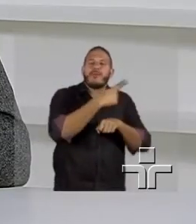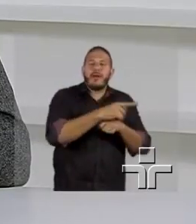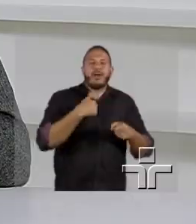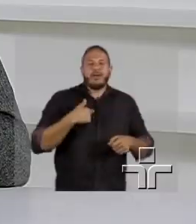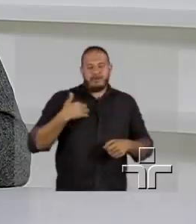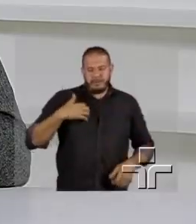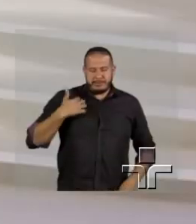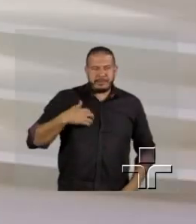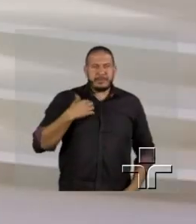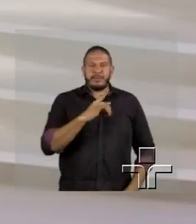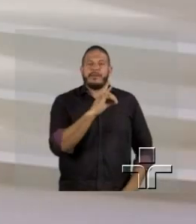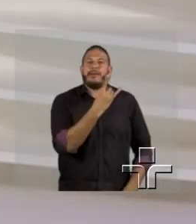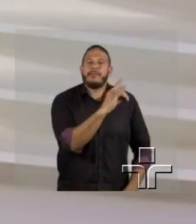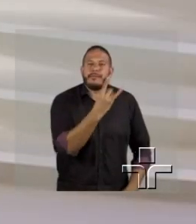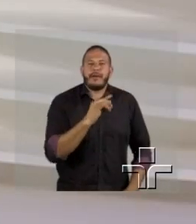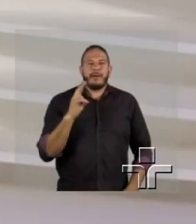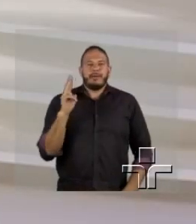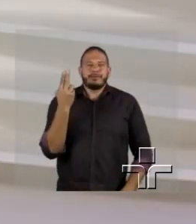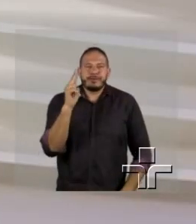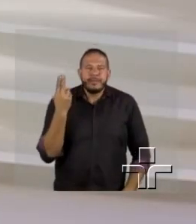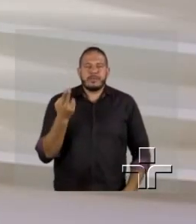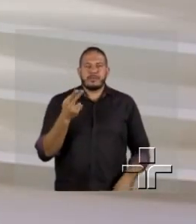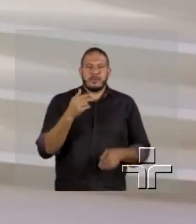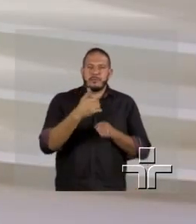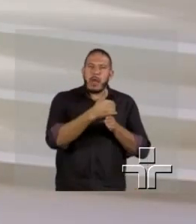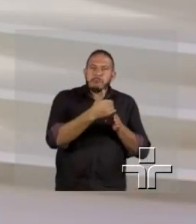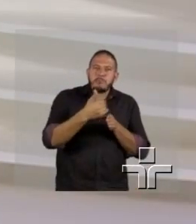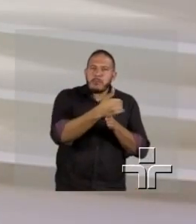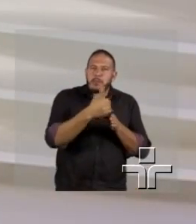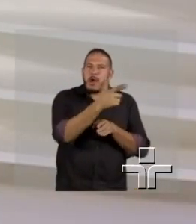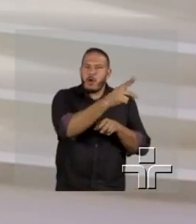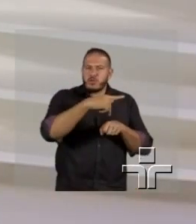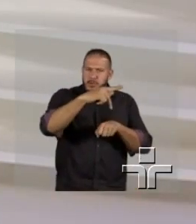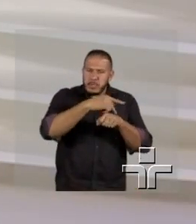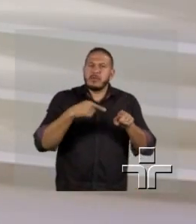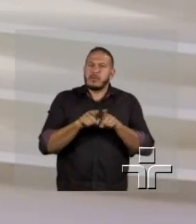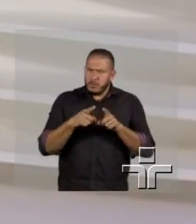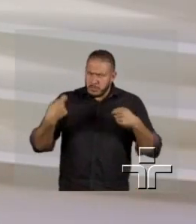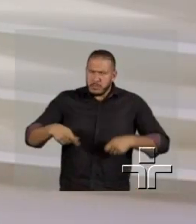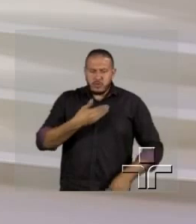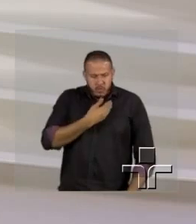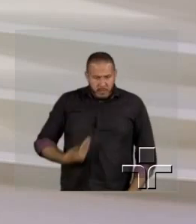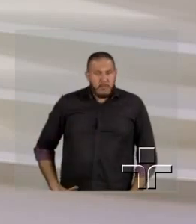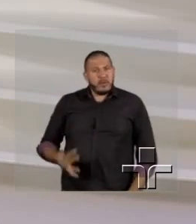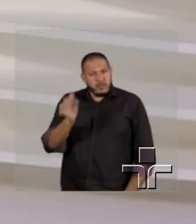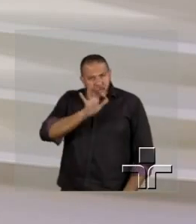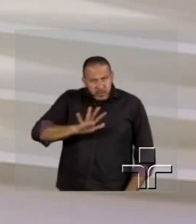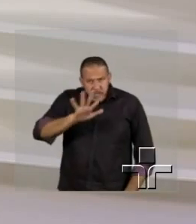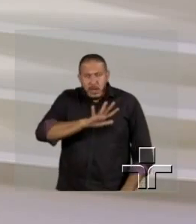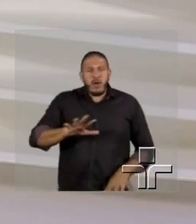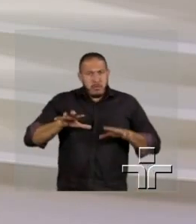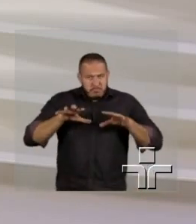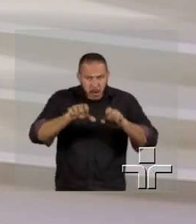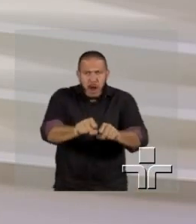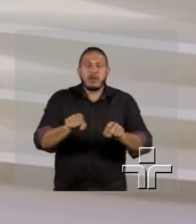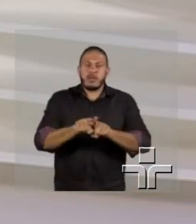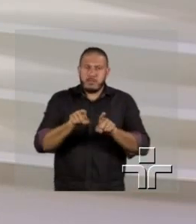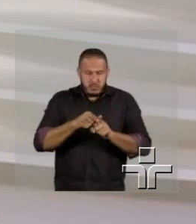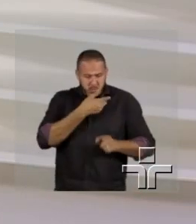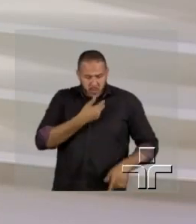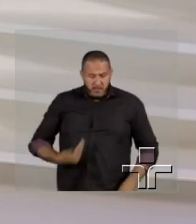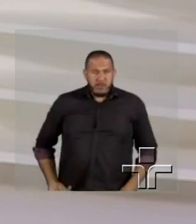Bom, primeiro, começar pelo final. Acho que o presidente Bolsonaro vai ter que fazer isso, tem que fazer